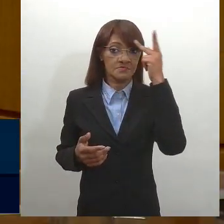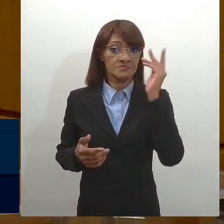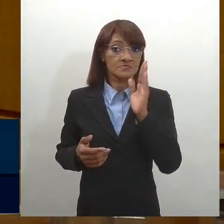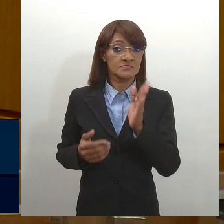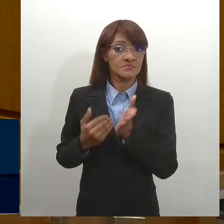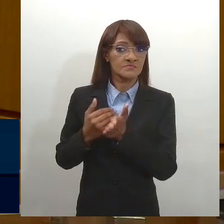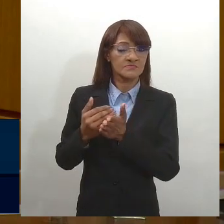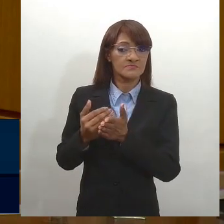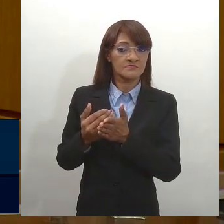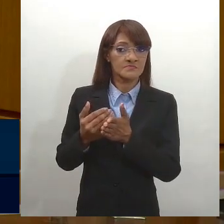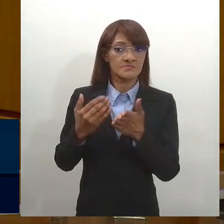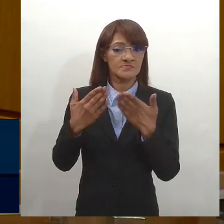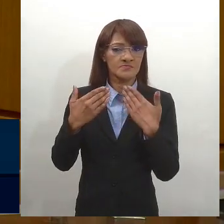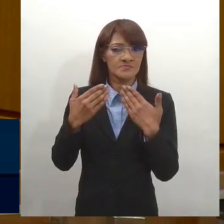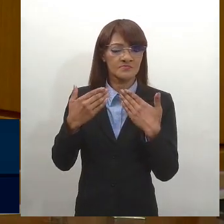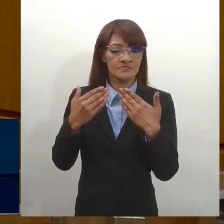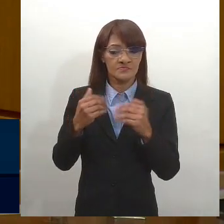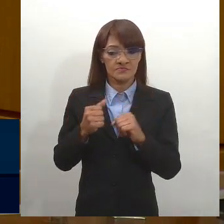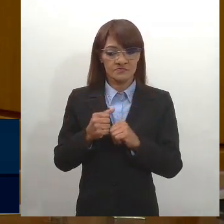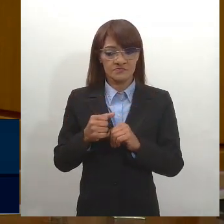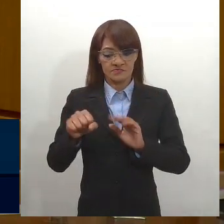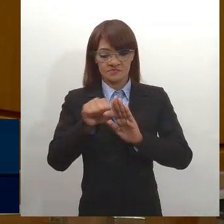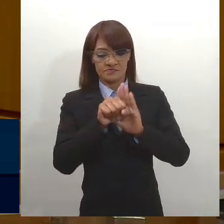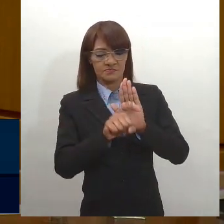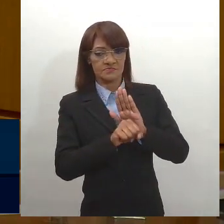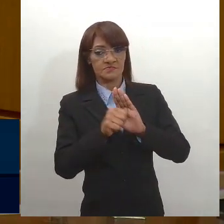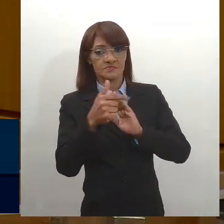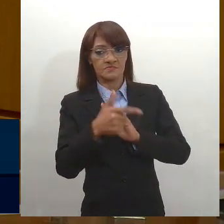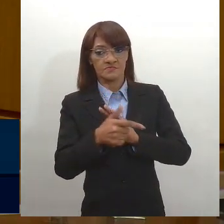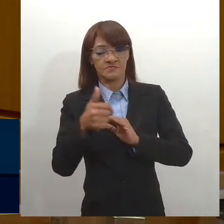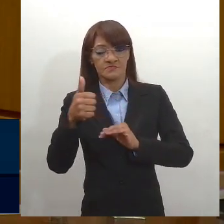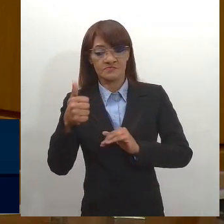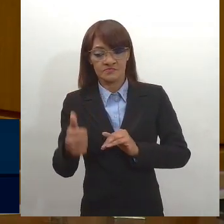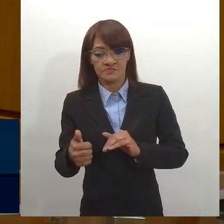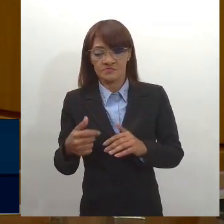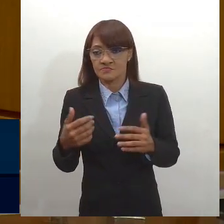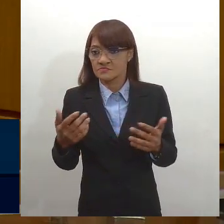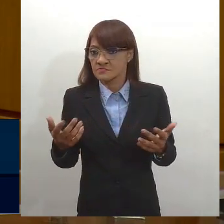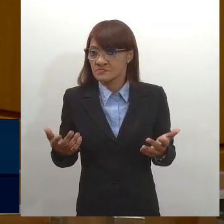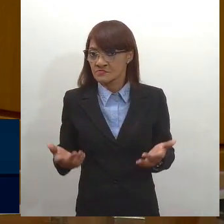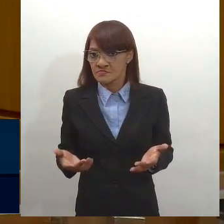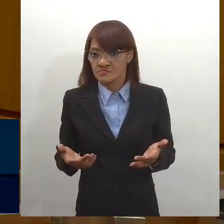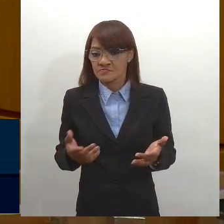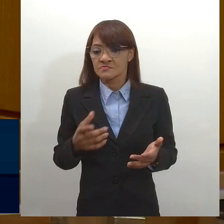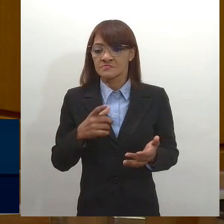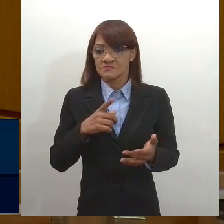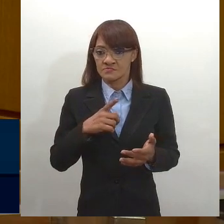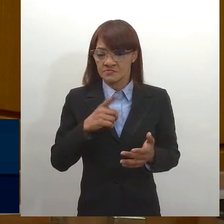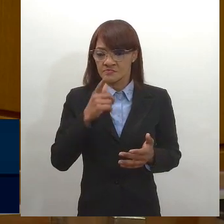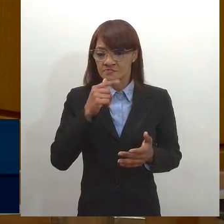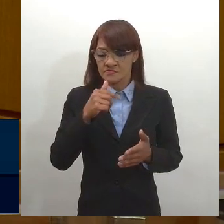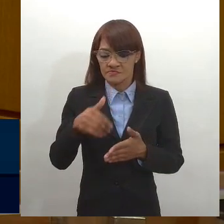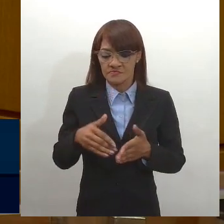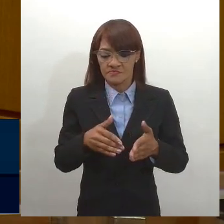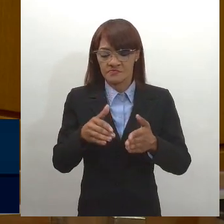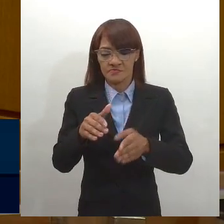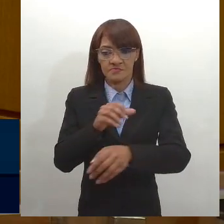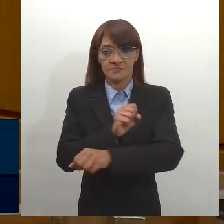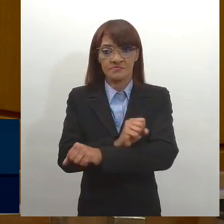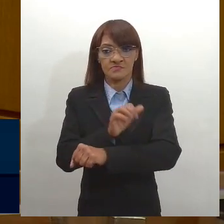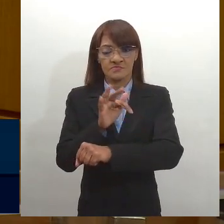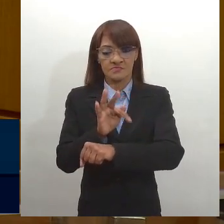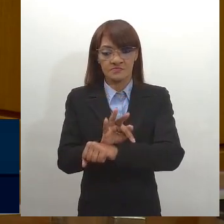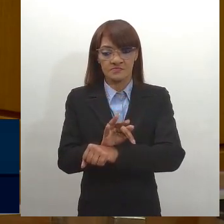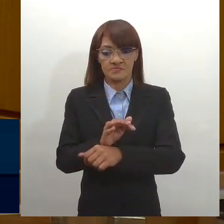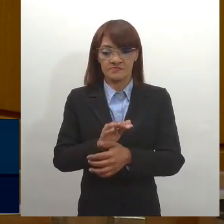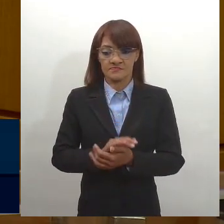pleno século XXI, que nós temos água no São Francisco, a praticamente a distância maior, 80 quilômetros de lá do